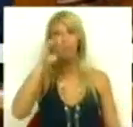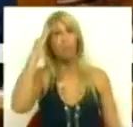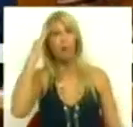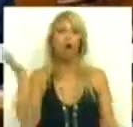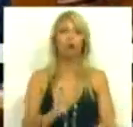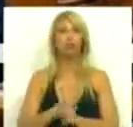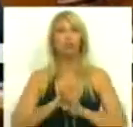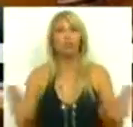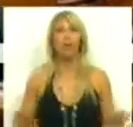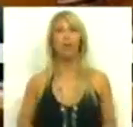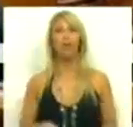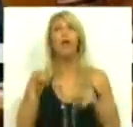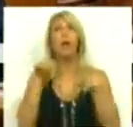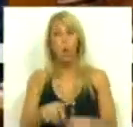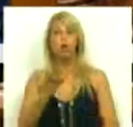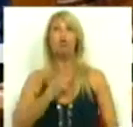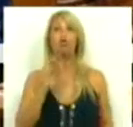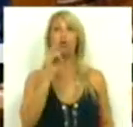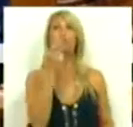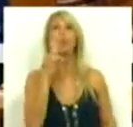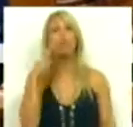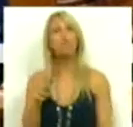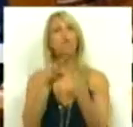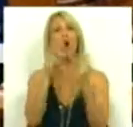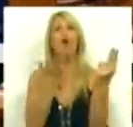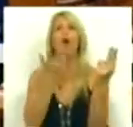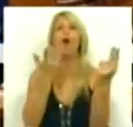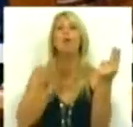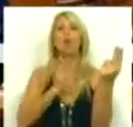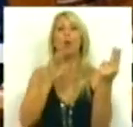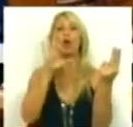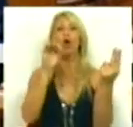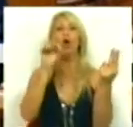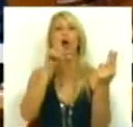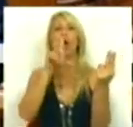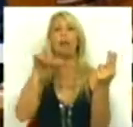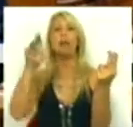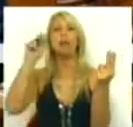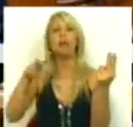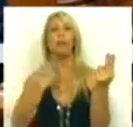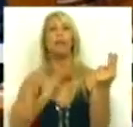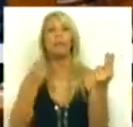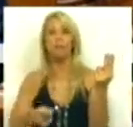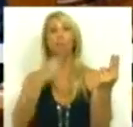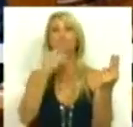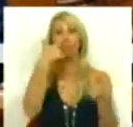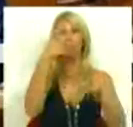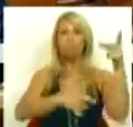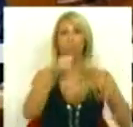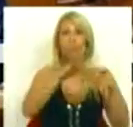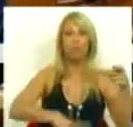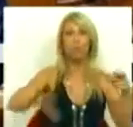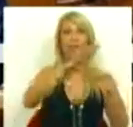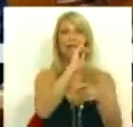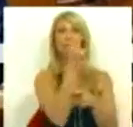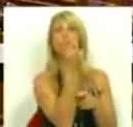Dr. Seguro encontra-se com o Sr. Hollande e ouve-o dizer que os povos ibéricos sofrem com a consequência das atitudes de outros tempos. A quem